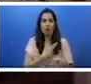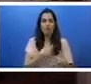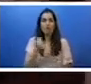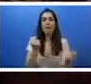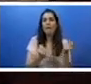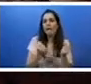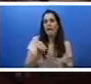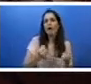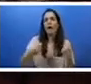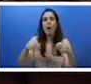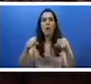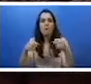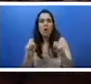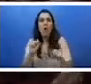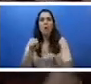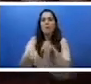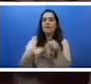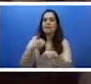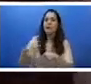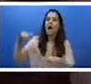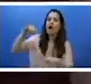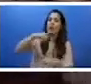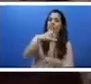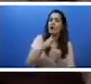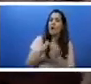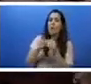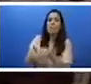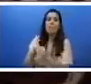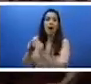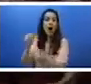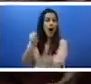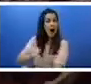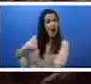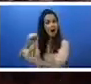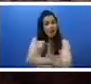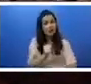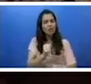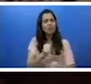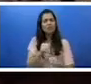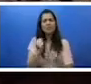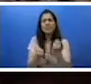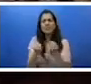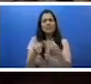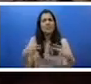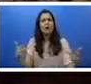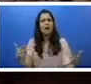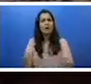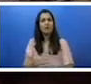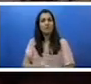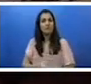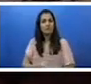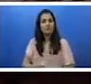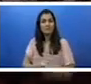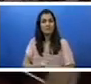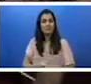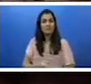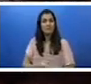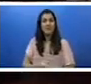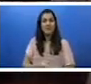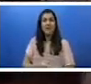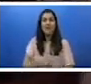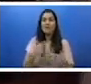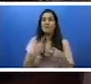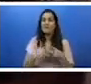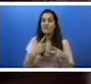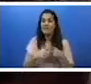as motos, bicicleta, aviões, barcos, canoas de meios de transporte? Justamente, é